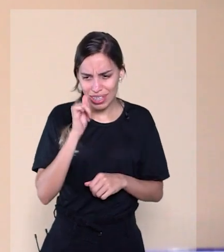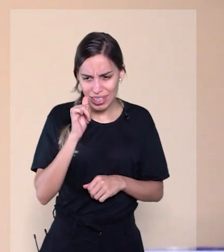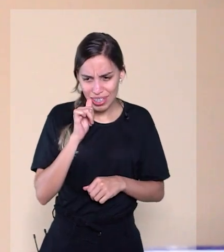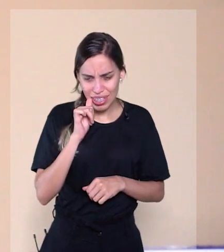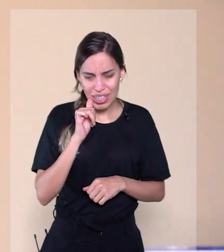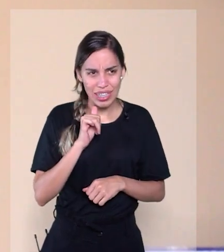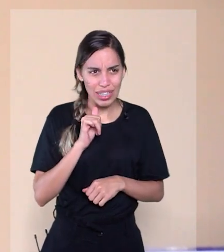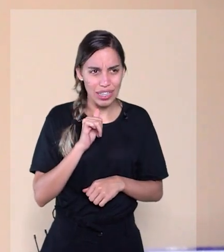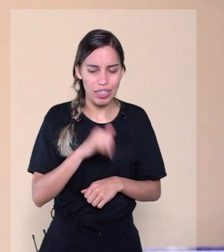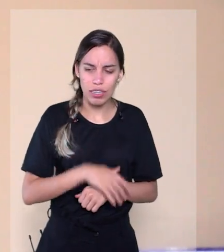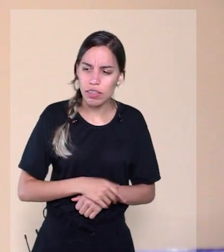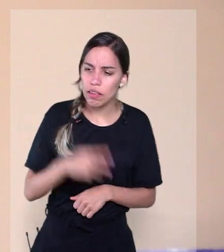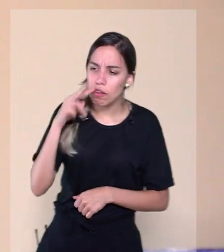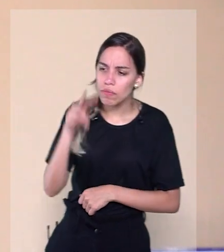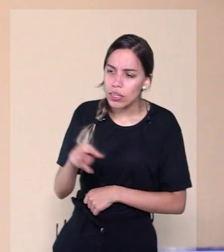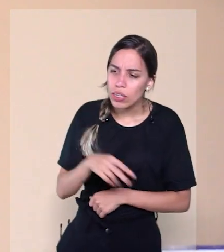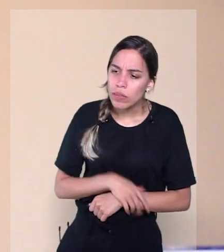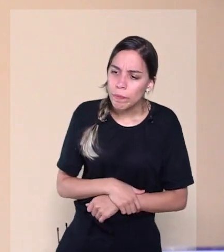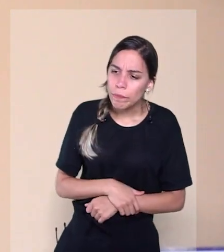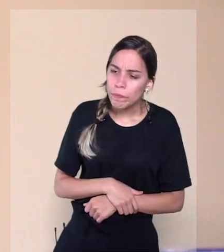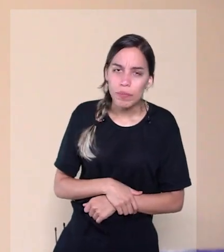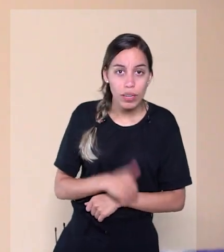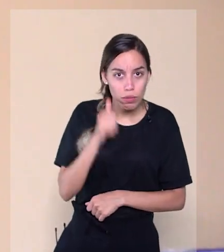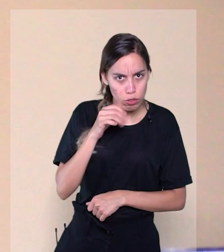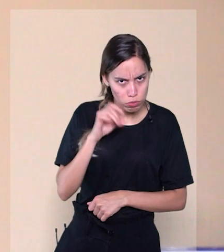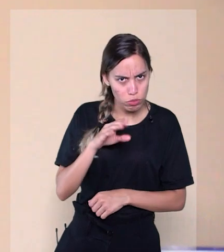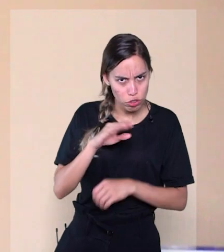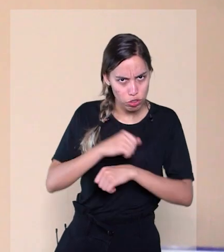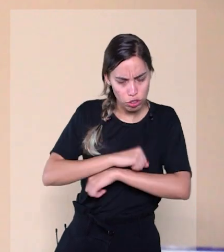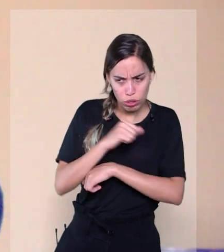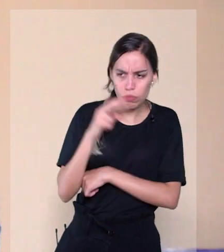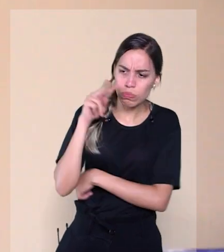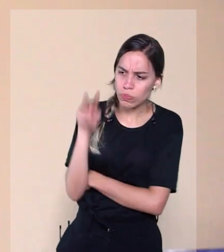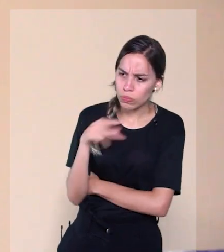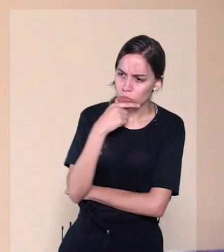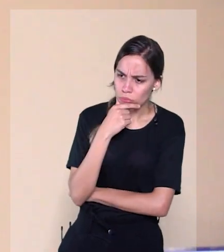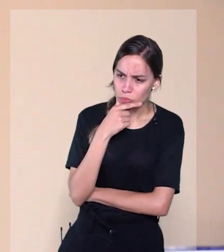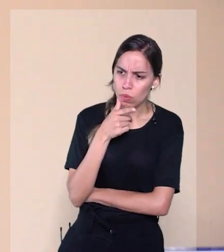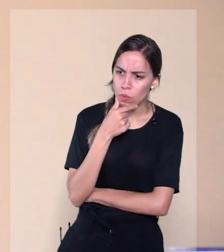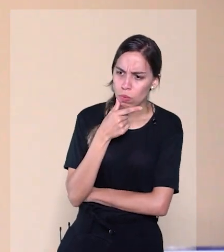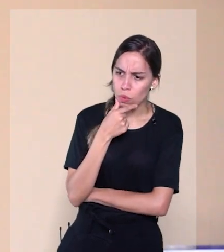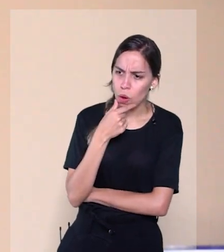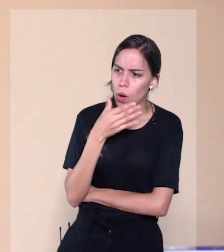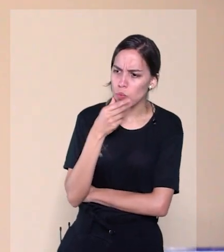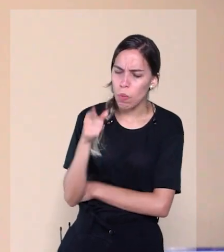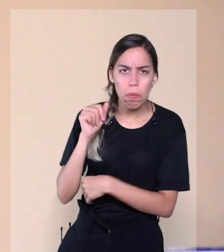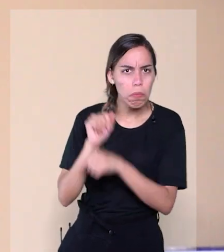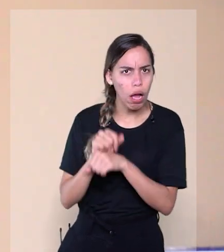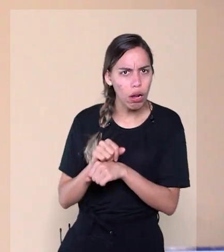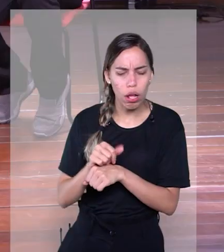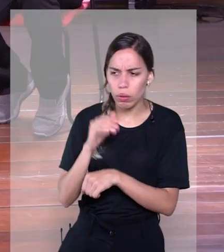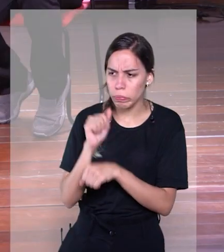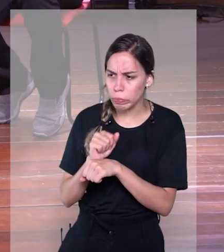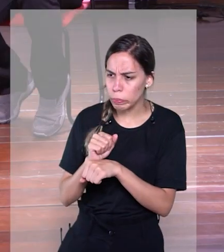uma pessoa que estivesse passando mal, mas era a estátua do Carlos. Aí ela foi... Não, o senhor era um bronze, né?